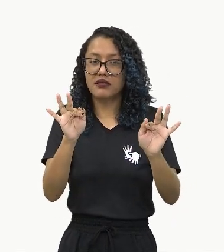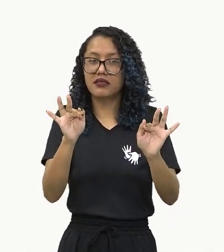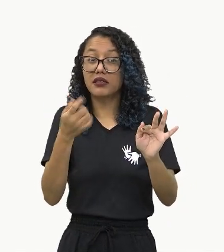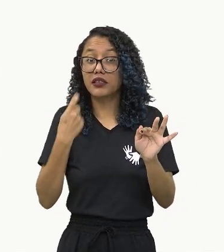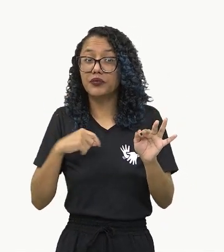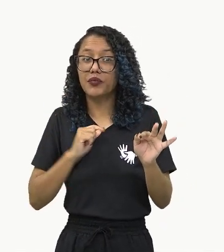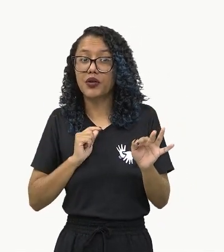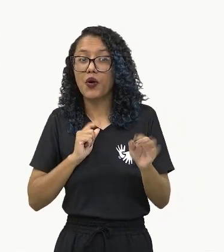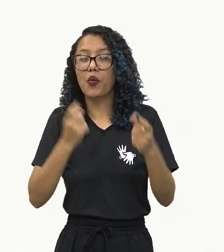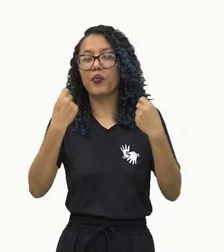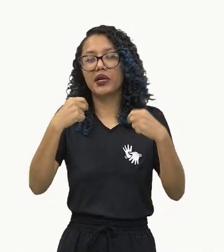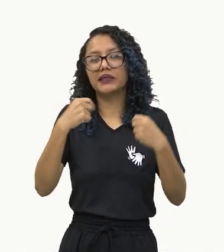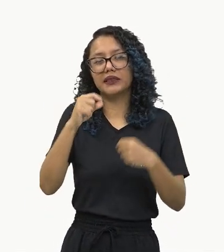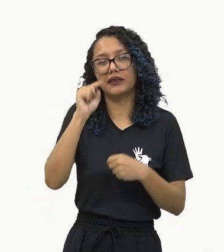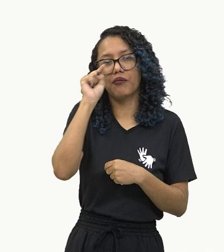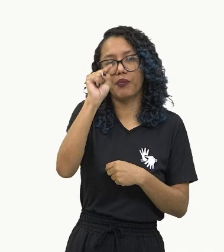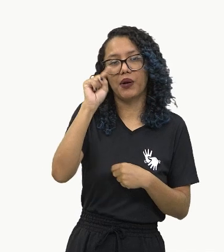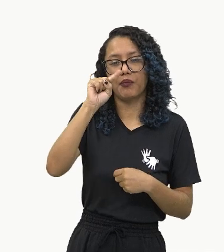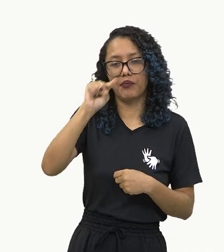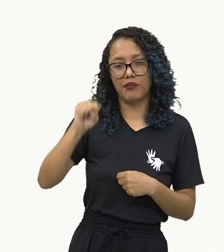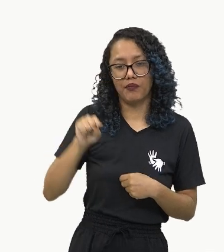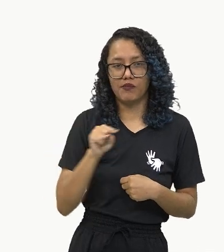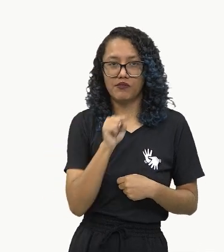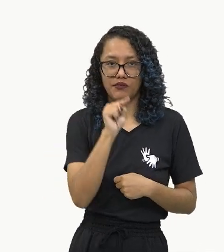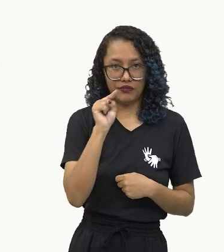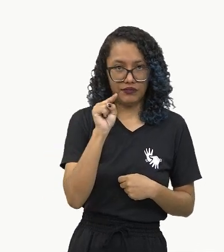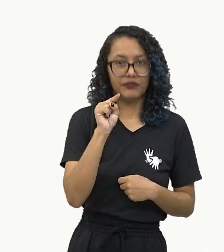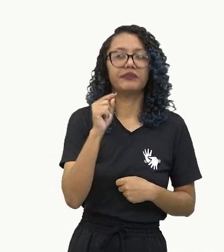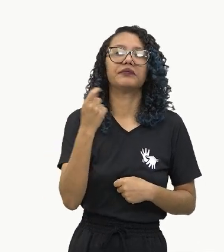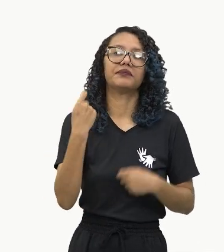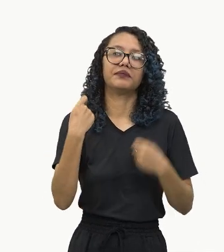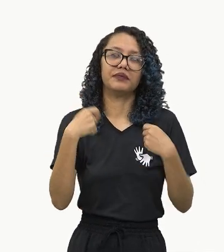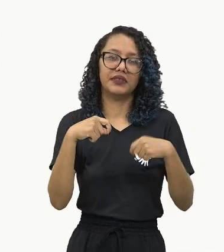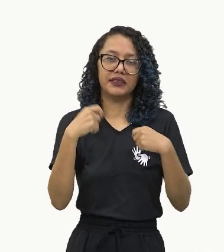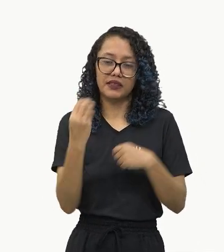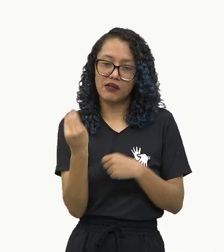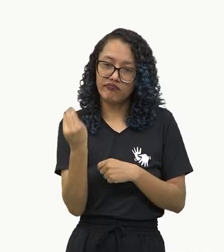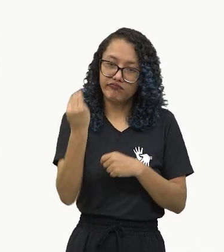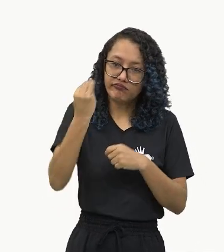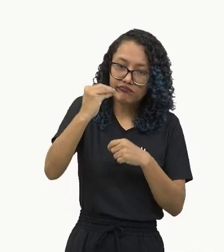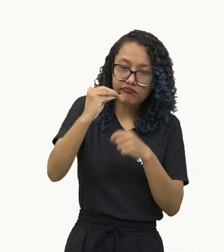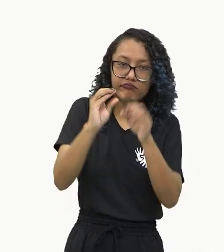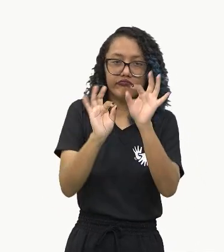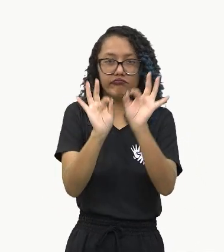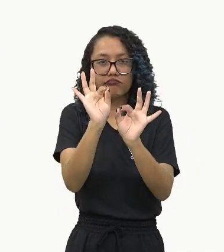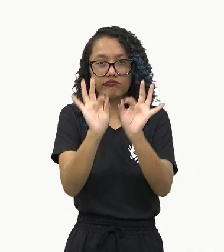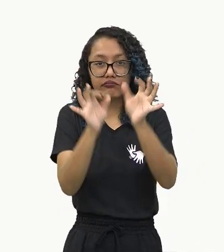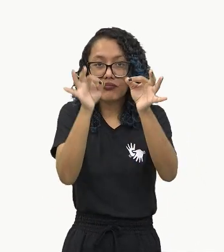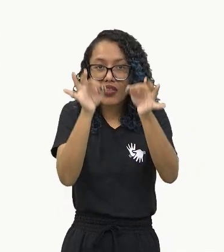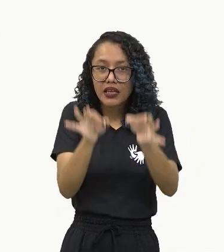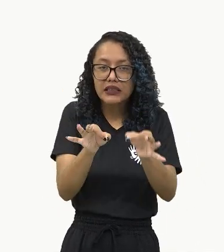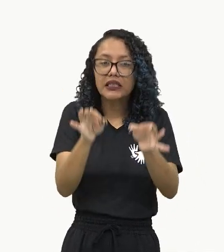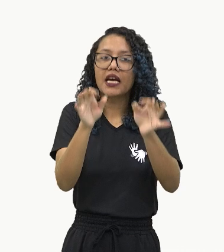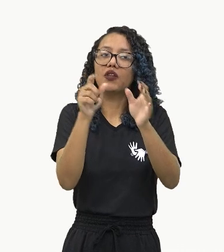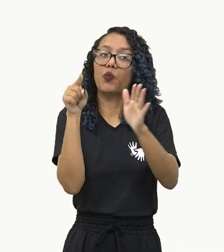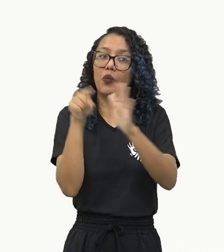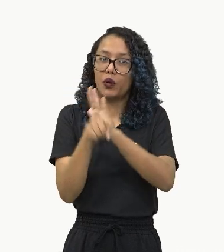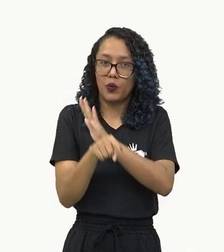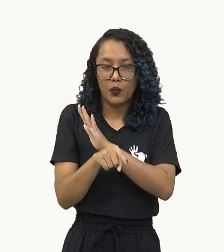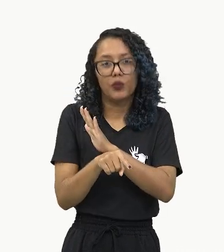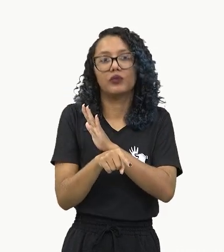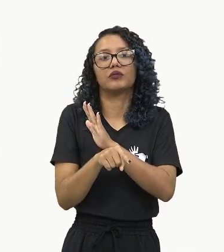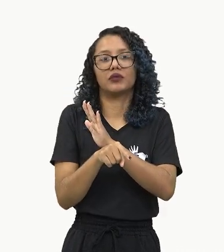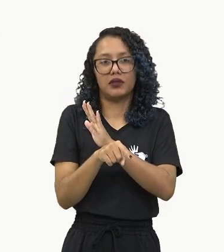baixo, de ponta cabeça. Tem que colocá-lo para formar, organizar a pergunta, ok? Nunca has